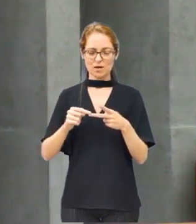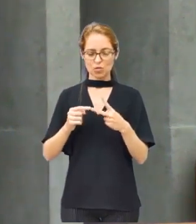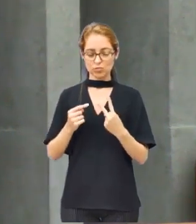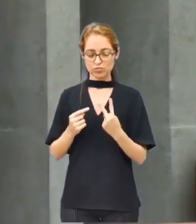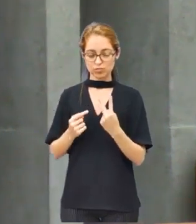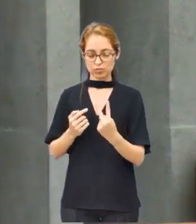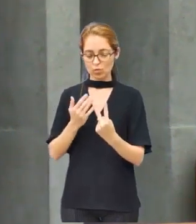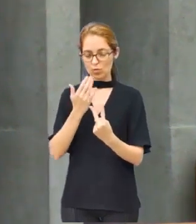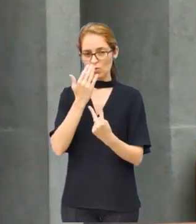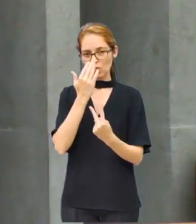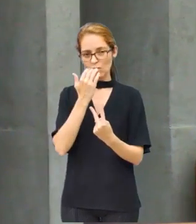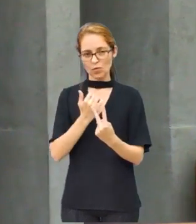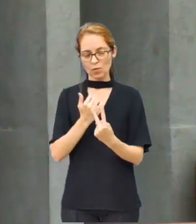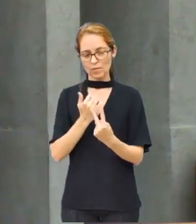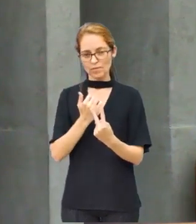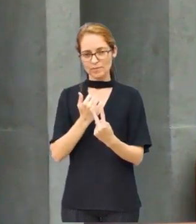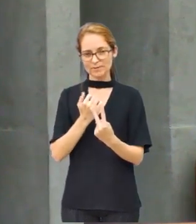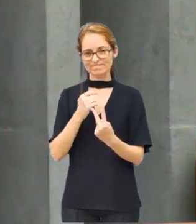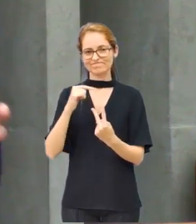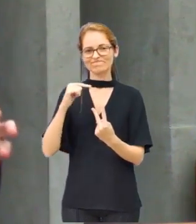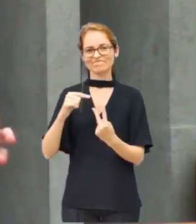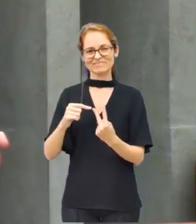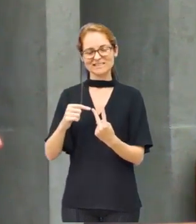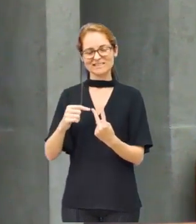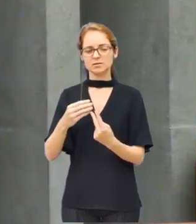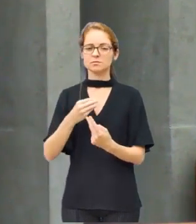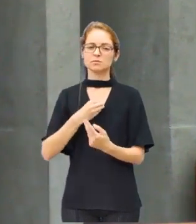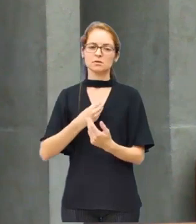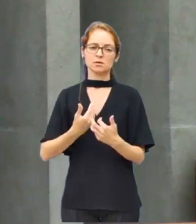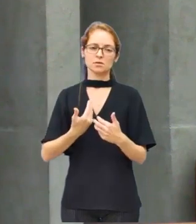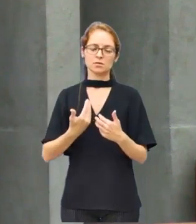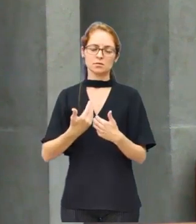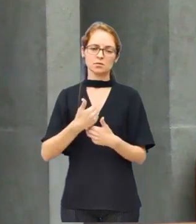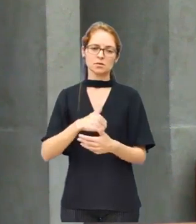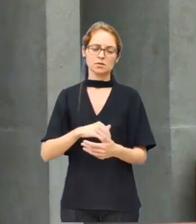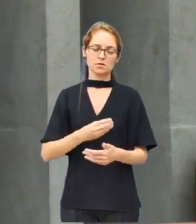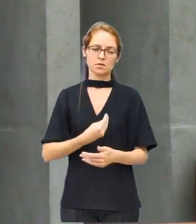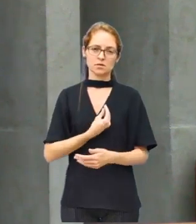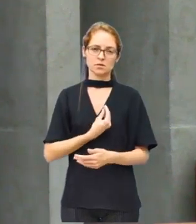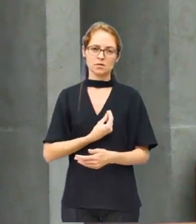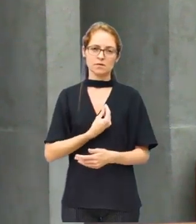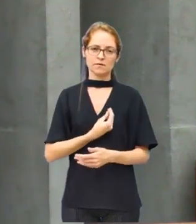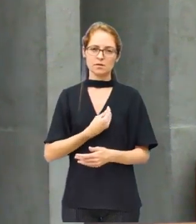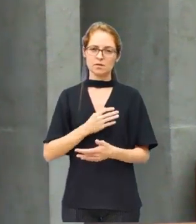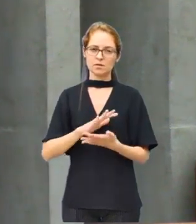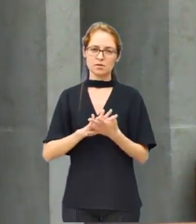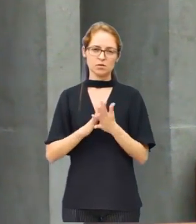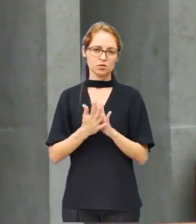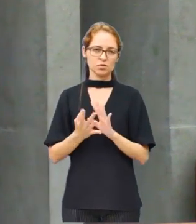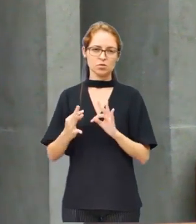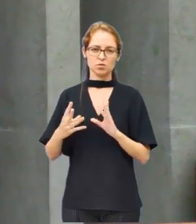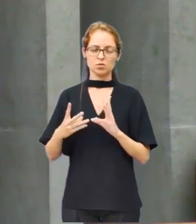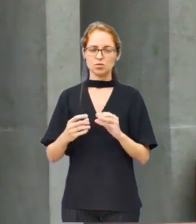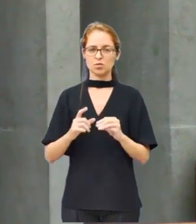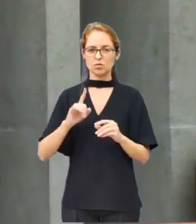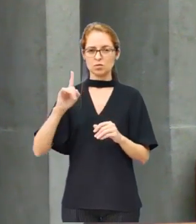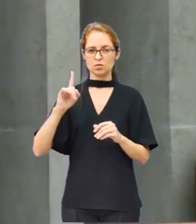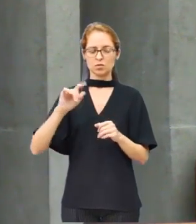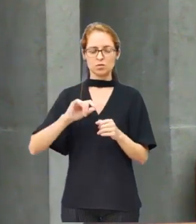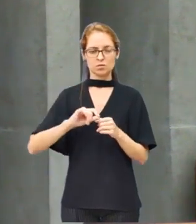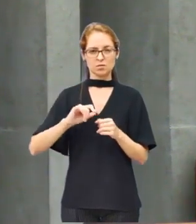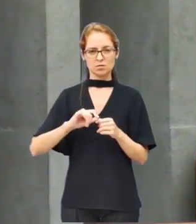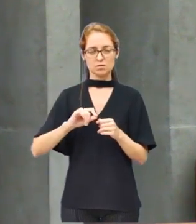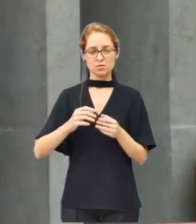junto com tudo o que Deus havia criado. Agora o homem experimenta não